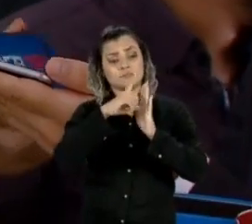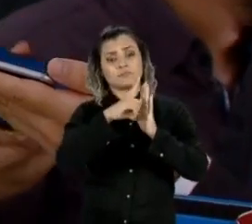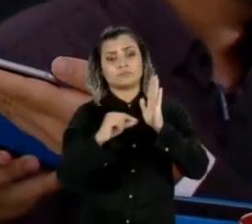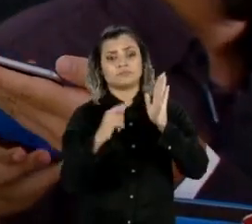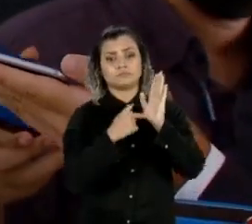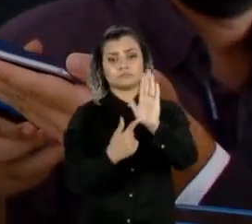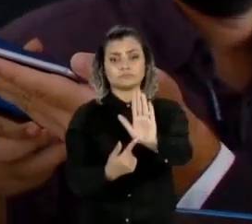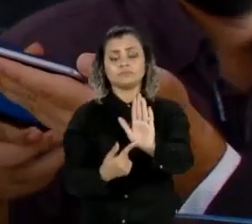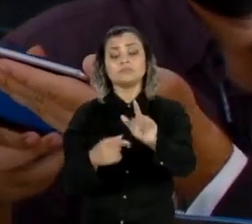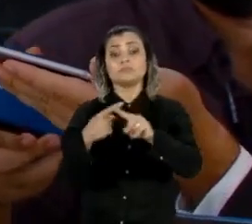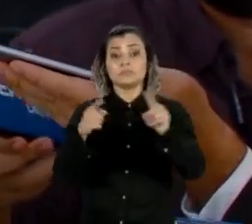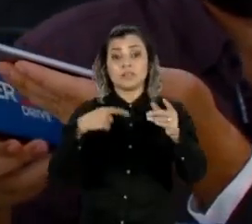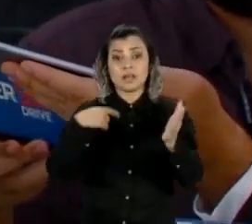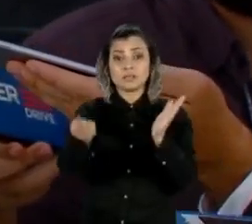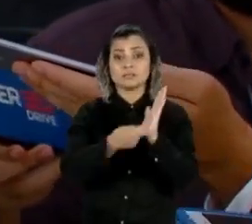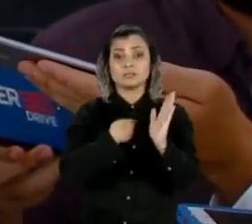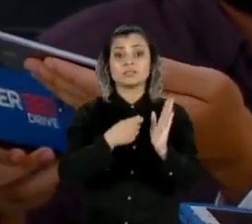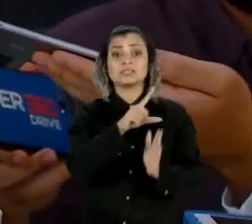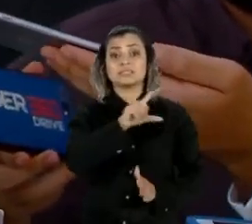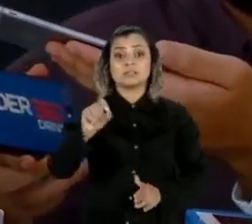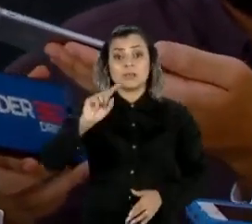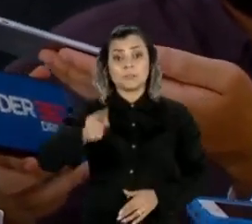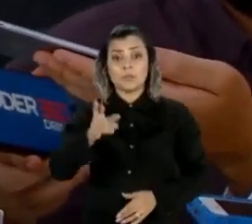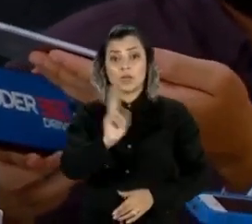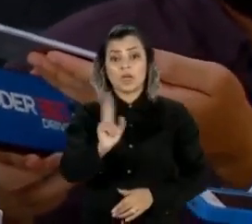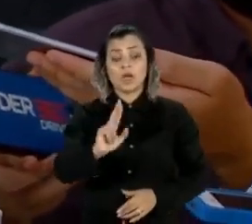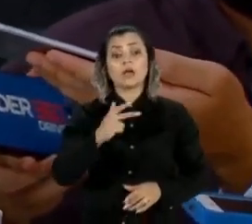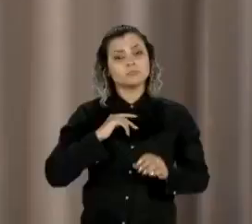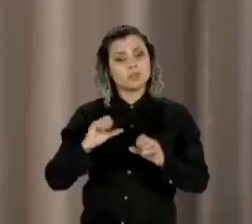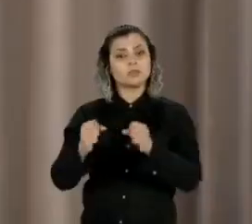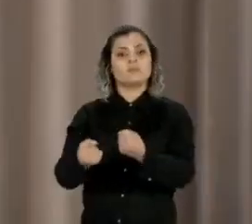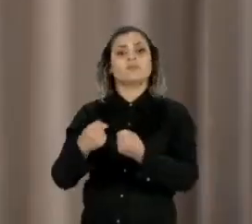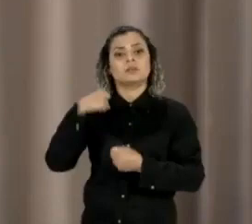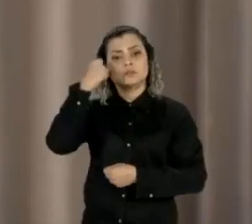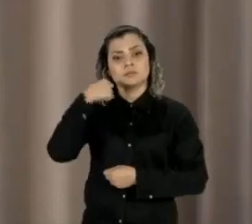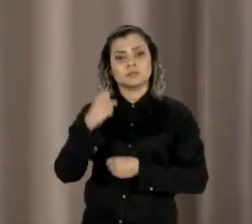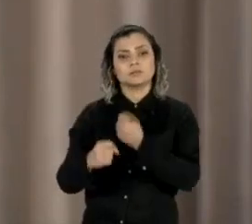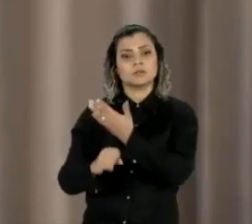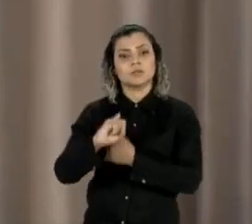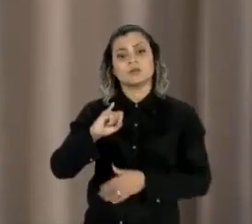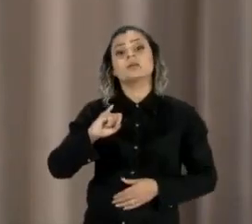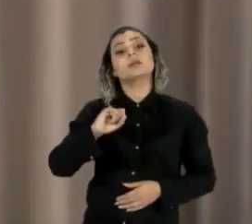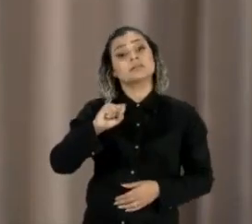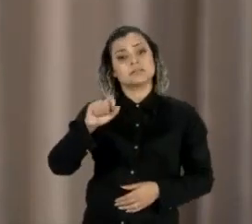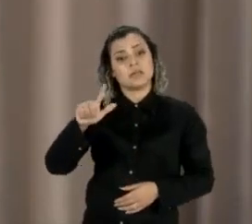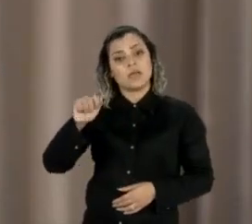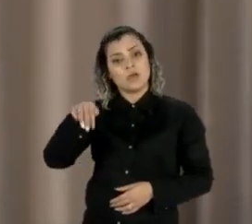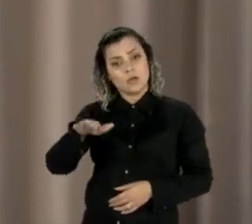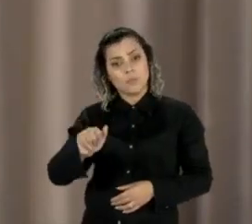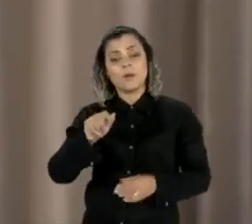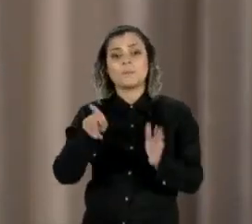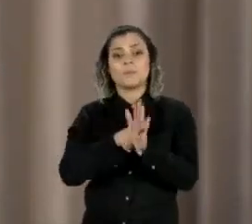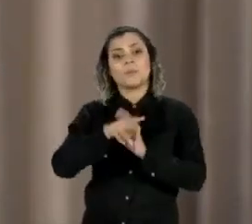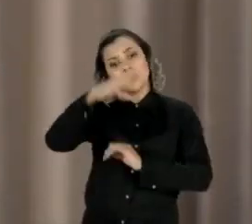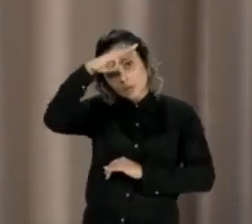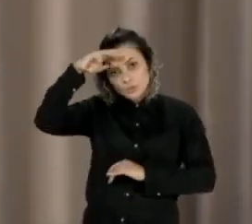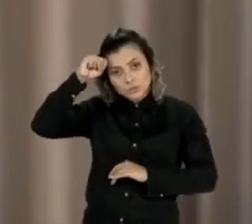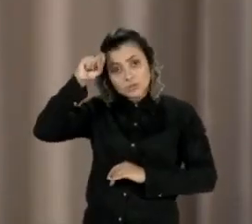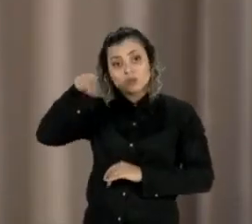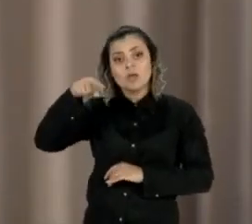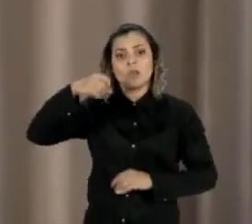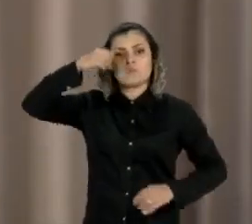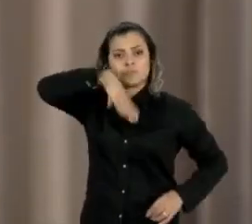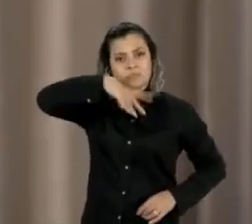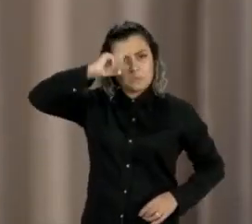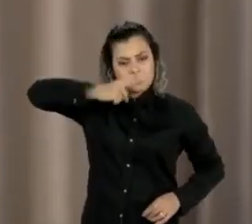ele, a advogada assinou um acordo de R$100 mil para defender a senadora juíza Selma, do PSL de Mato Grosso, acusada de abuso